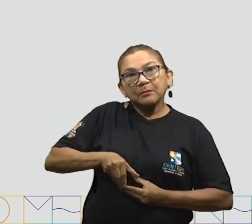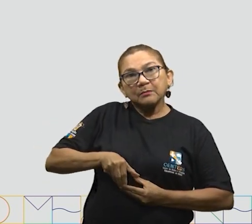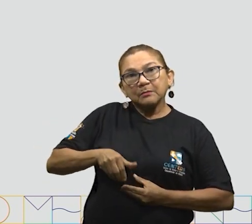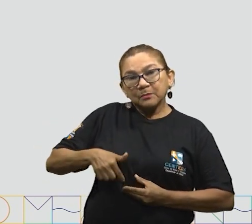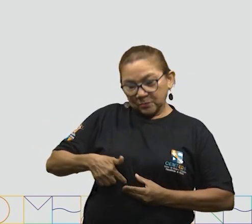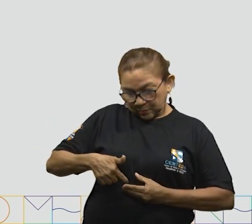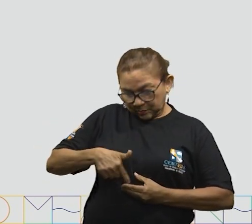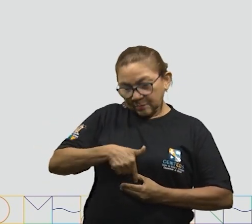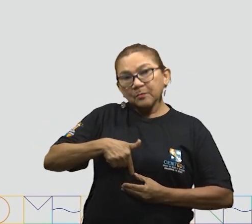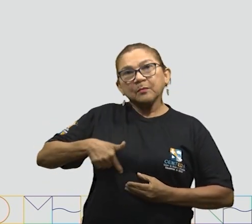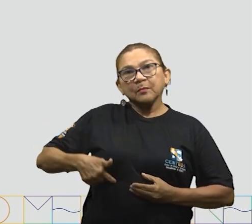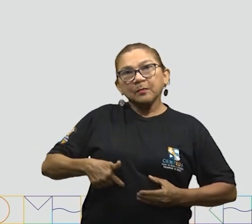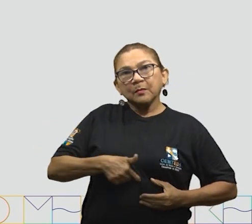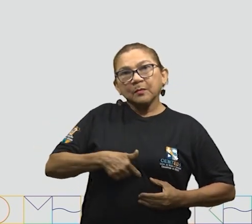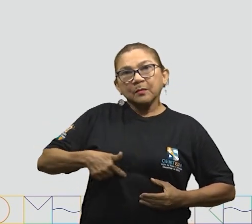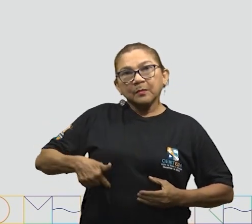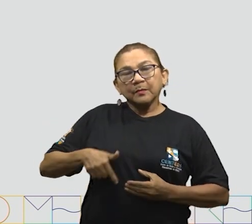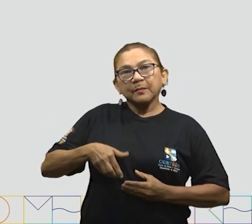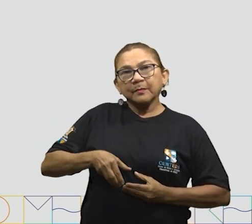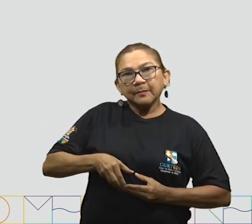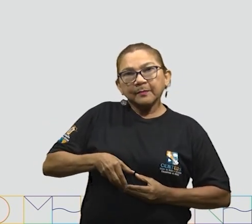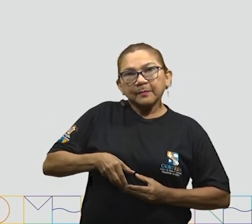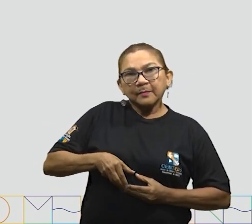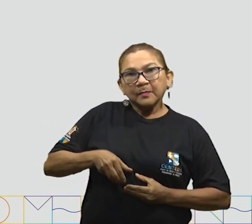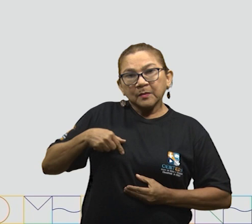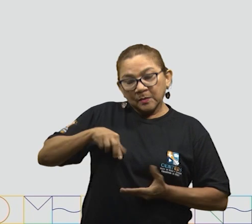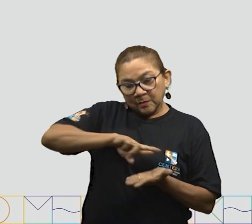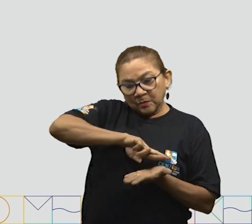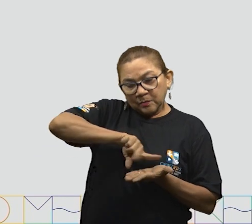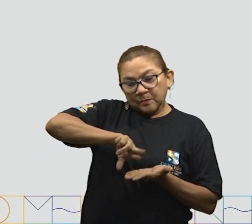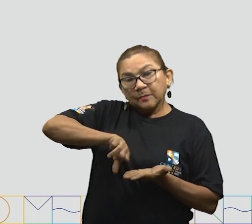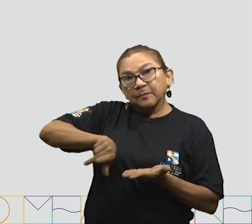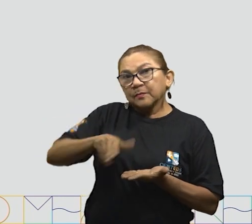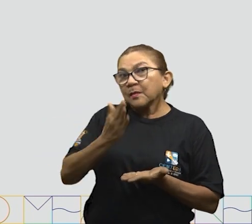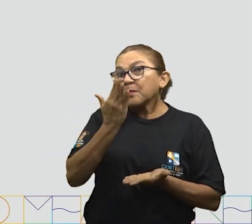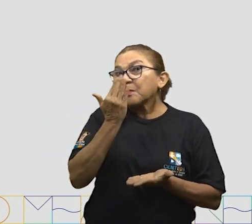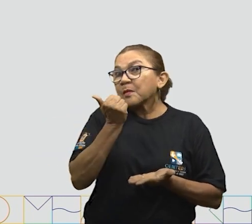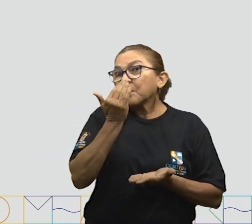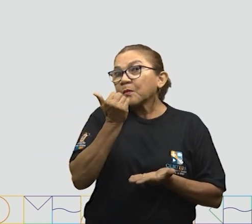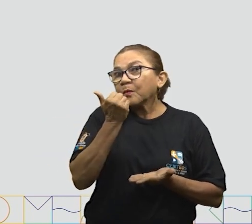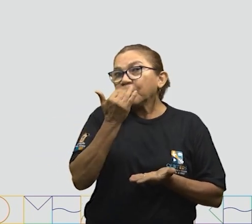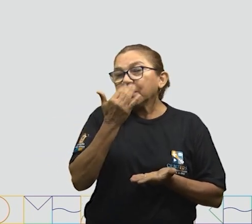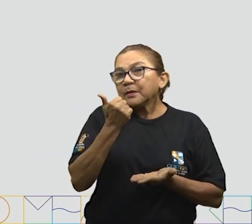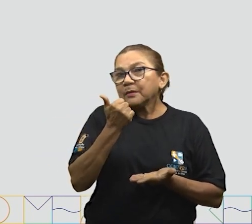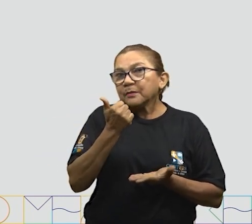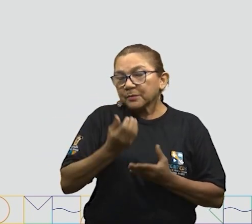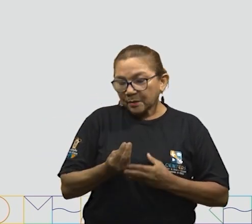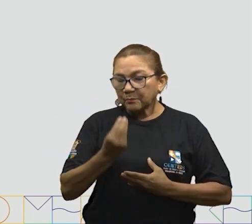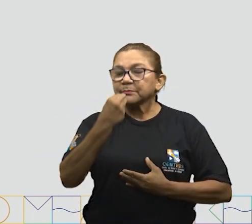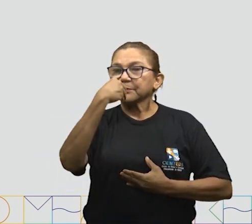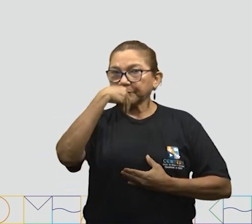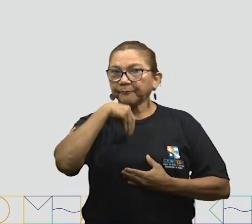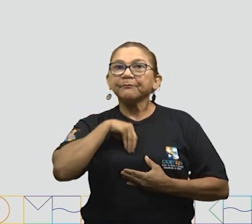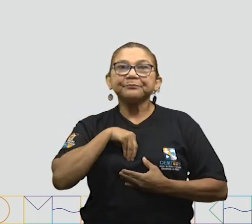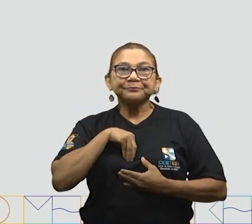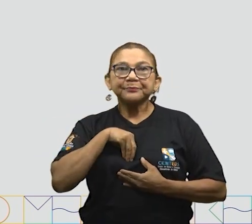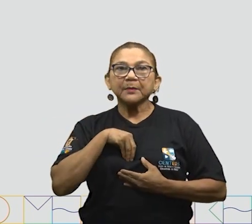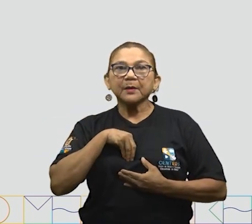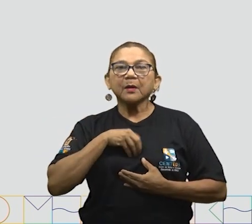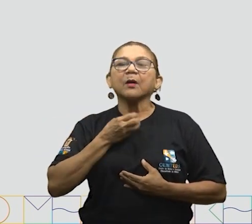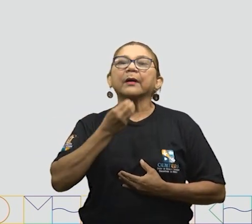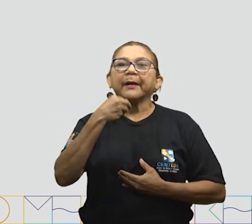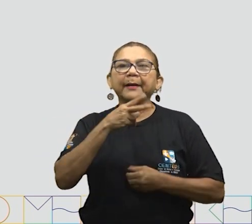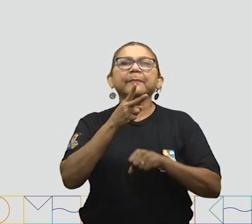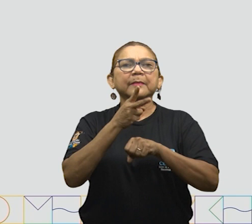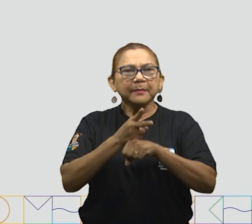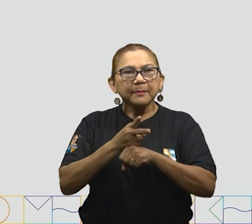Nesse momento, algumas substâncias produzidas pelo próprio estômago são ejetadas no bolo alimentar. Após o